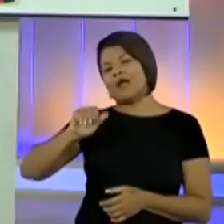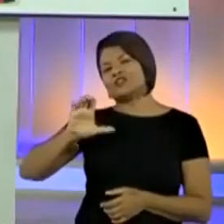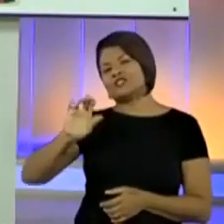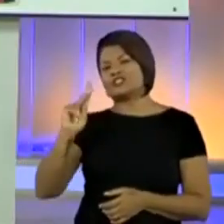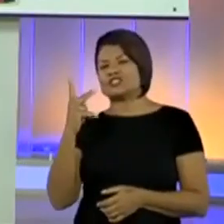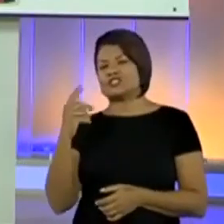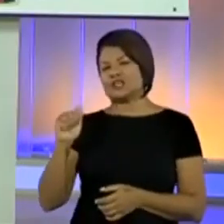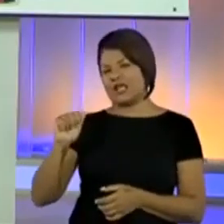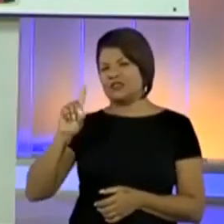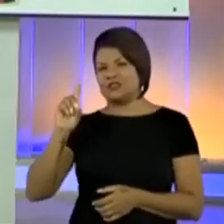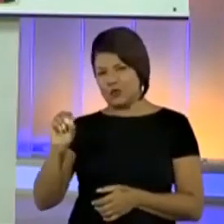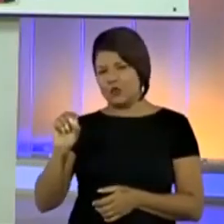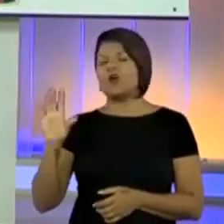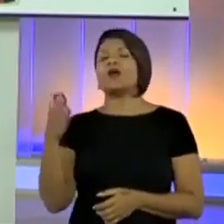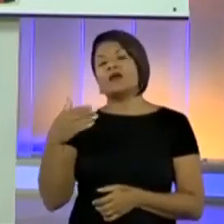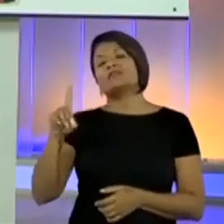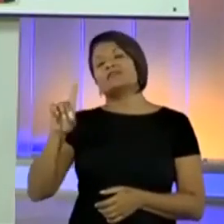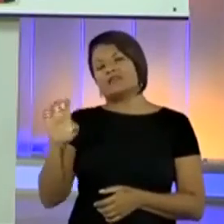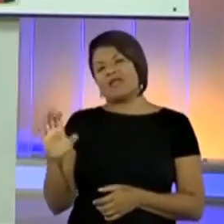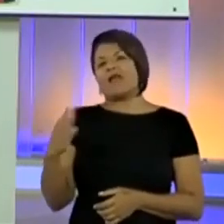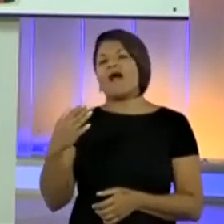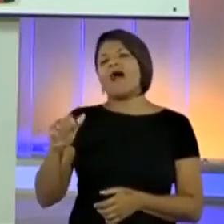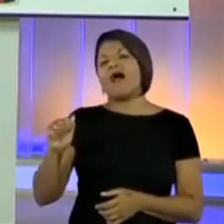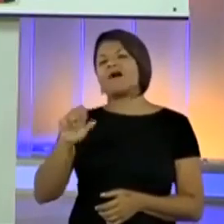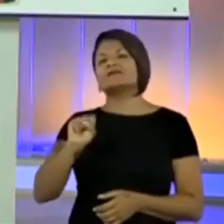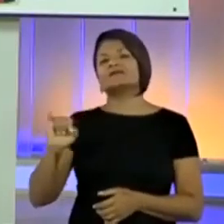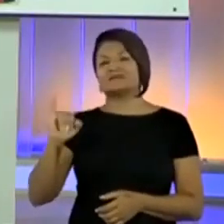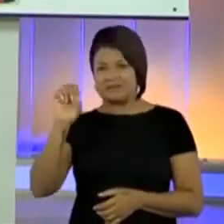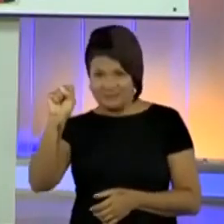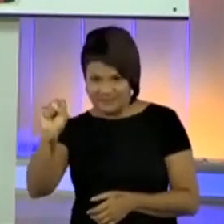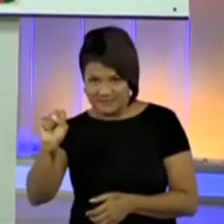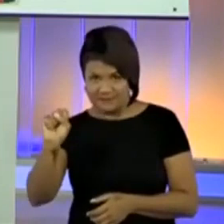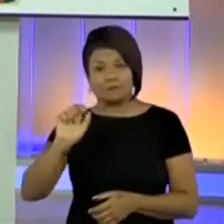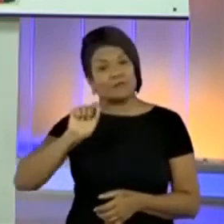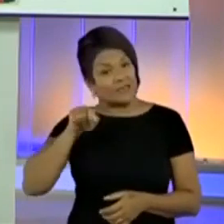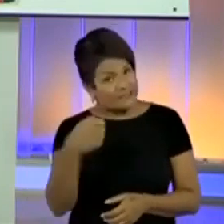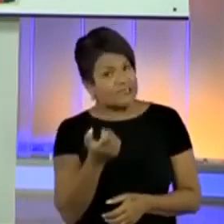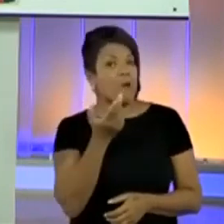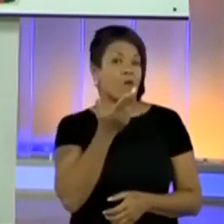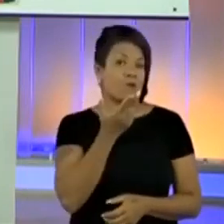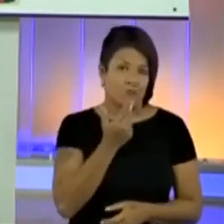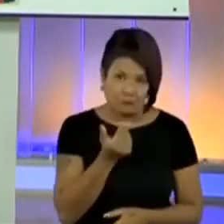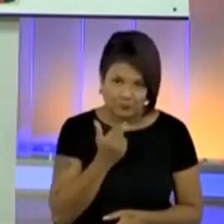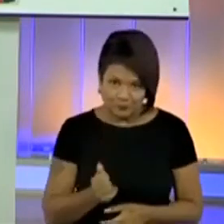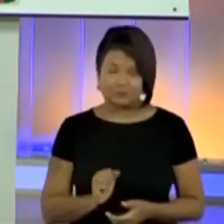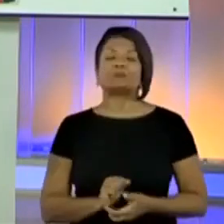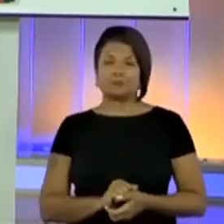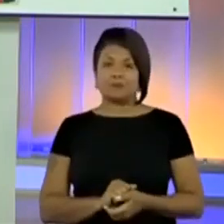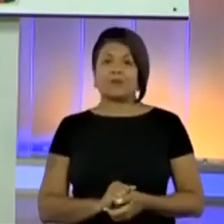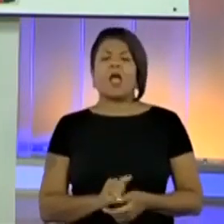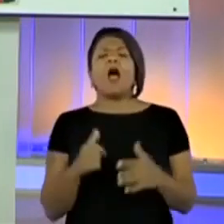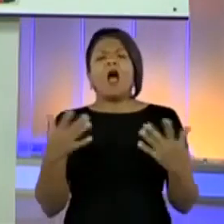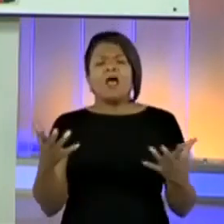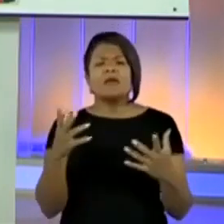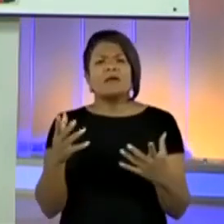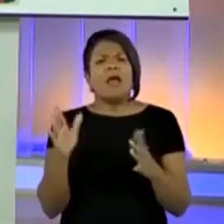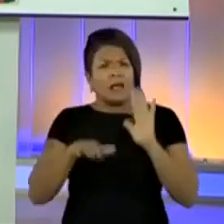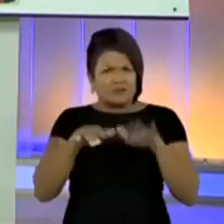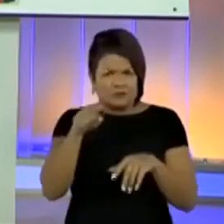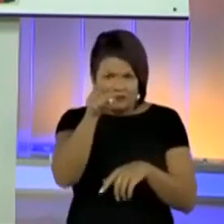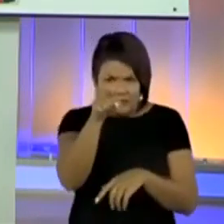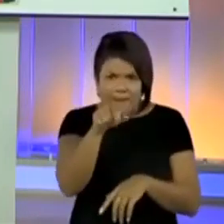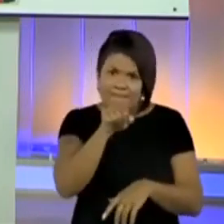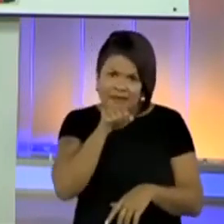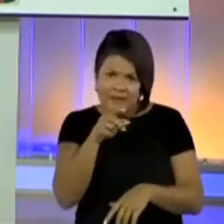você? Pai, mãe, familiares que estão aí com as nossas crianças em casa, vai falar, nossa, Solange, você vai trabalhar Machado de Assis no 4º